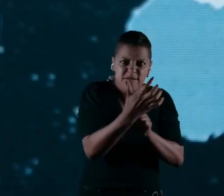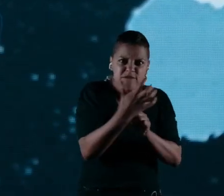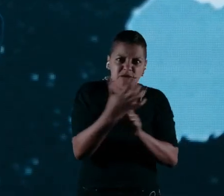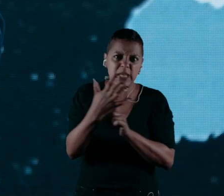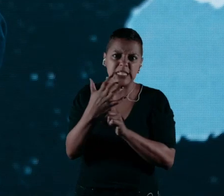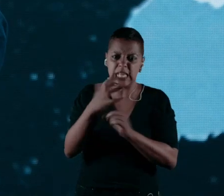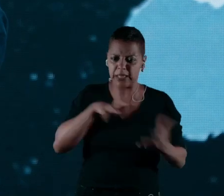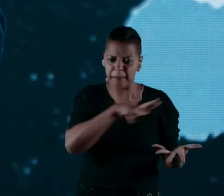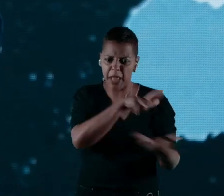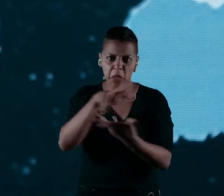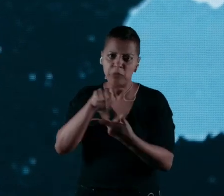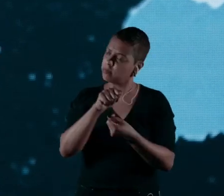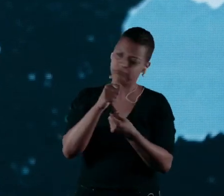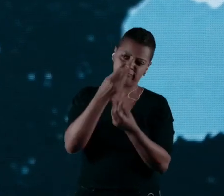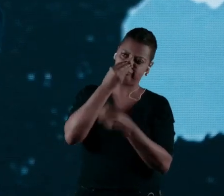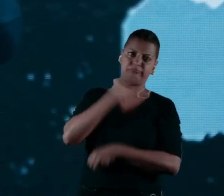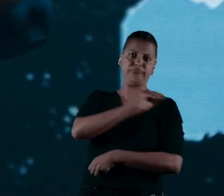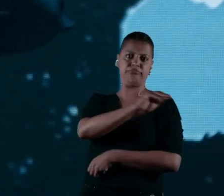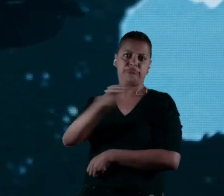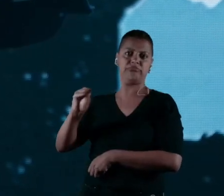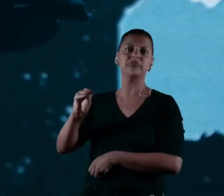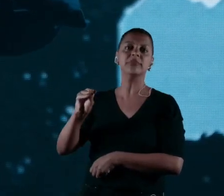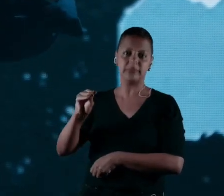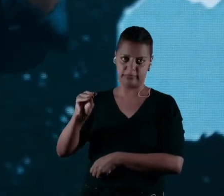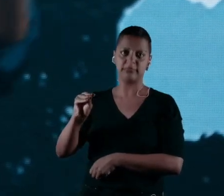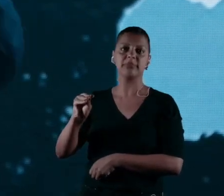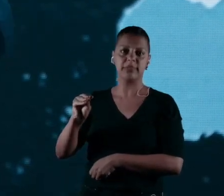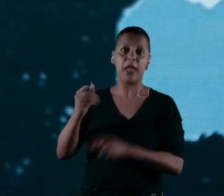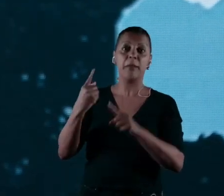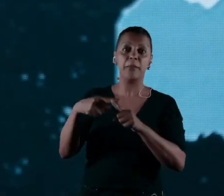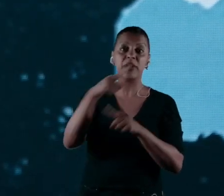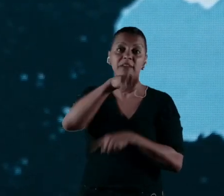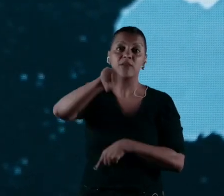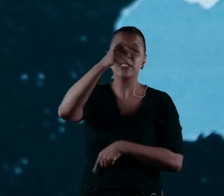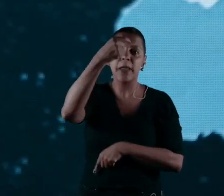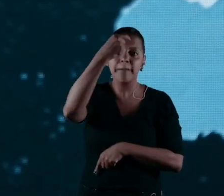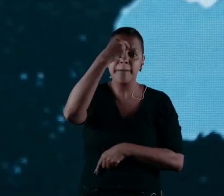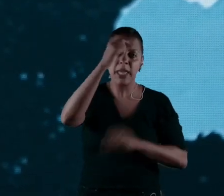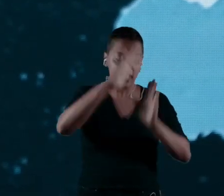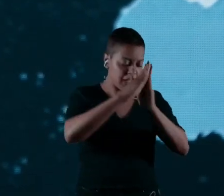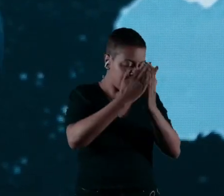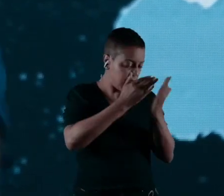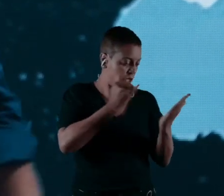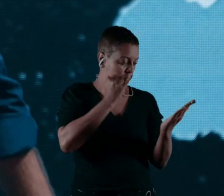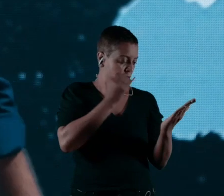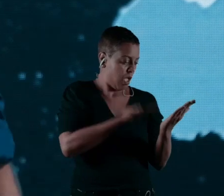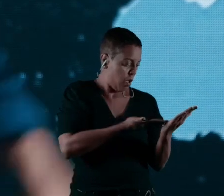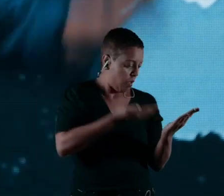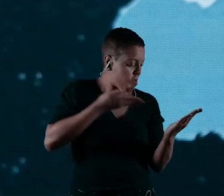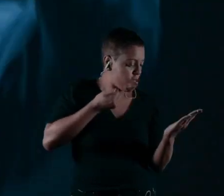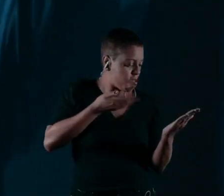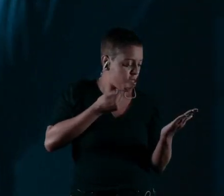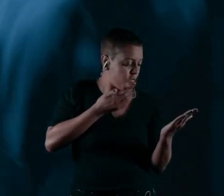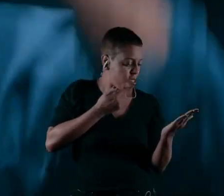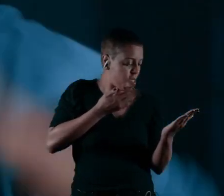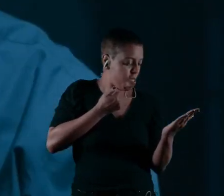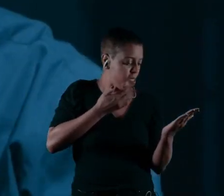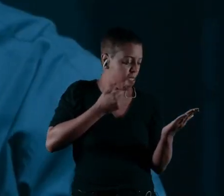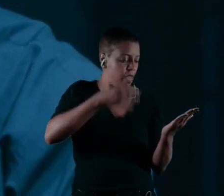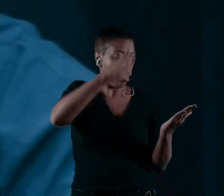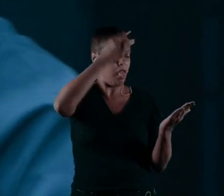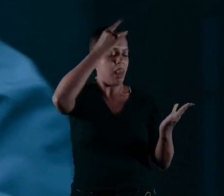pelas falácias do seu tempo, porque está diariamente se expondo à verdade de